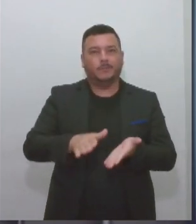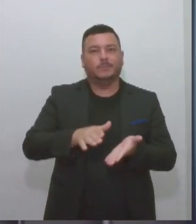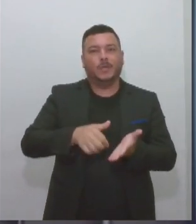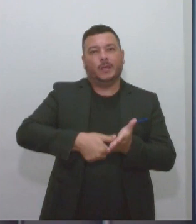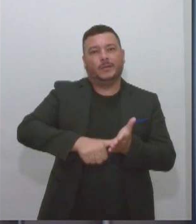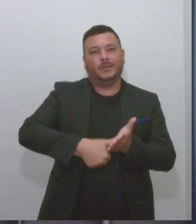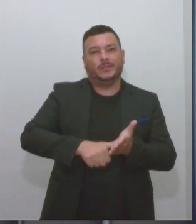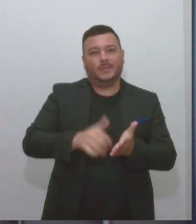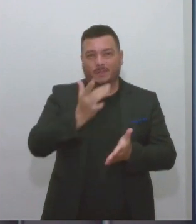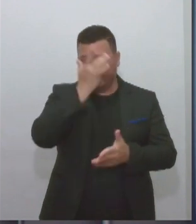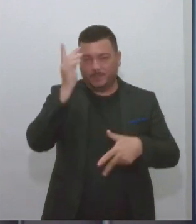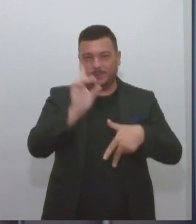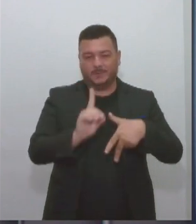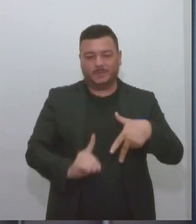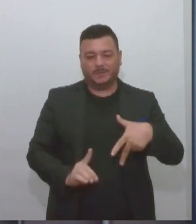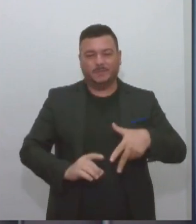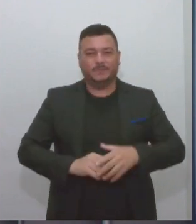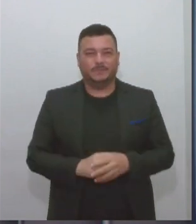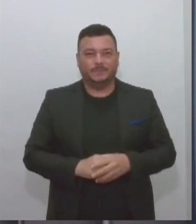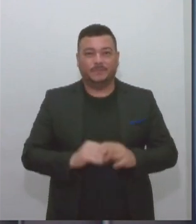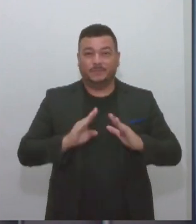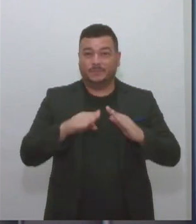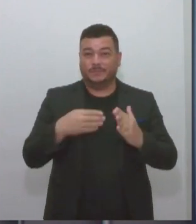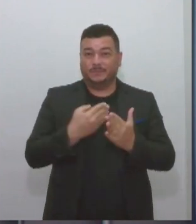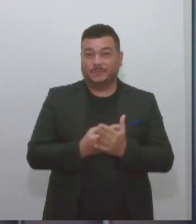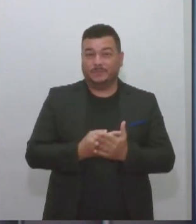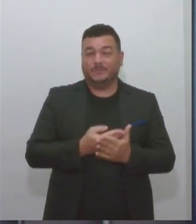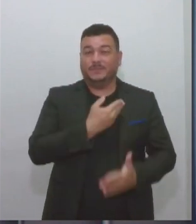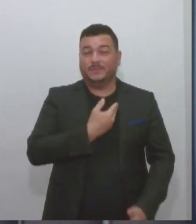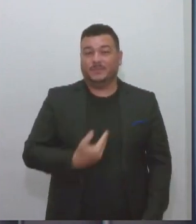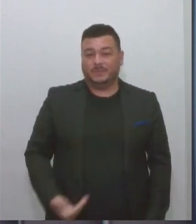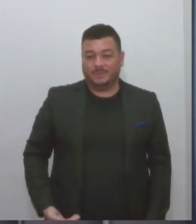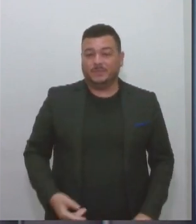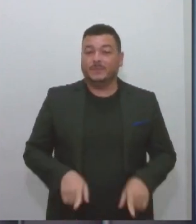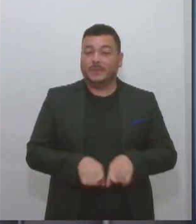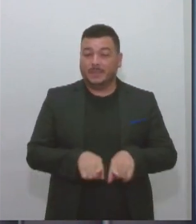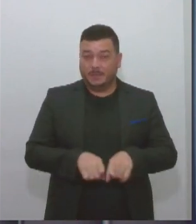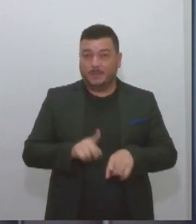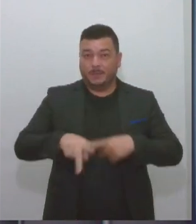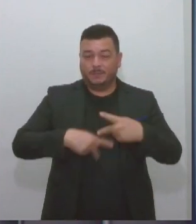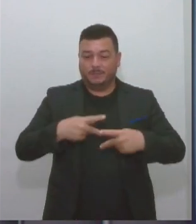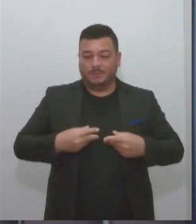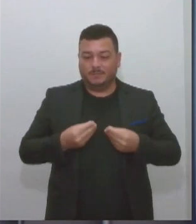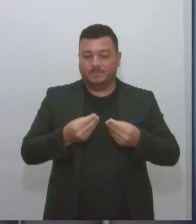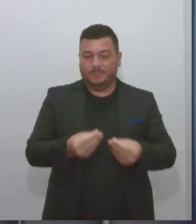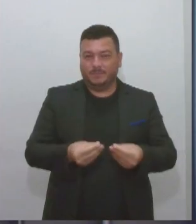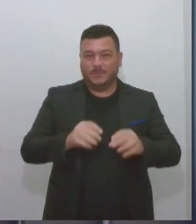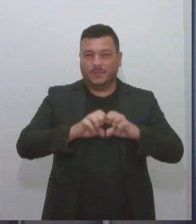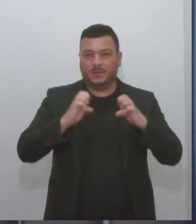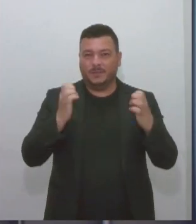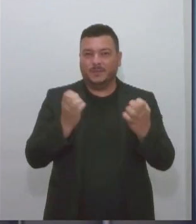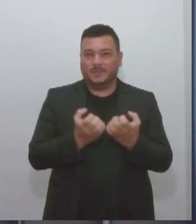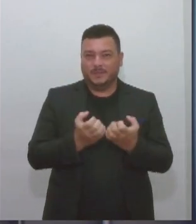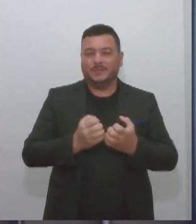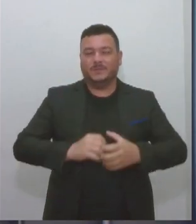deficiência. E escolas da rede estadual são premiadas em evento da SEDUC. Voltamos já.